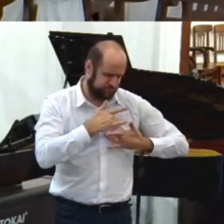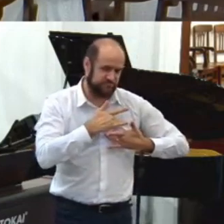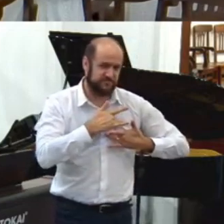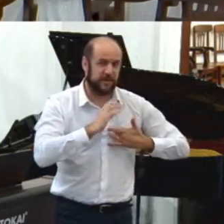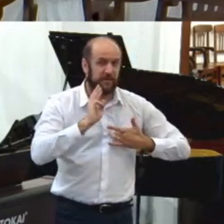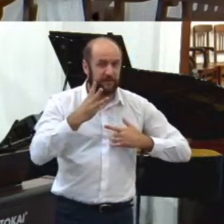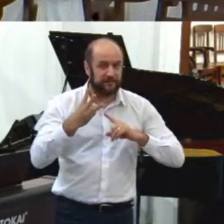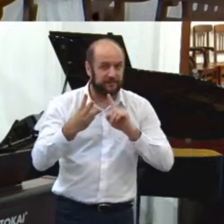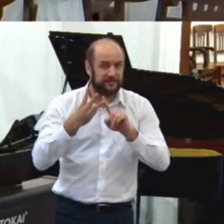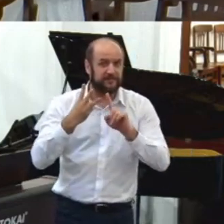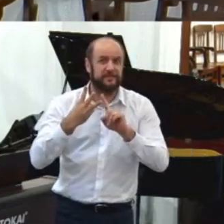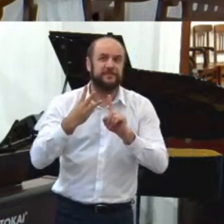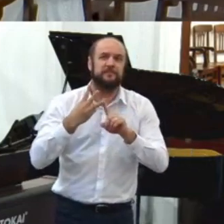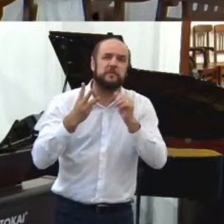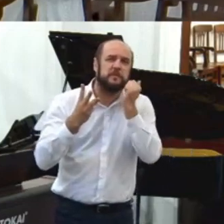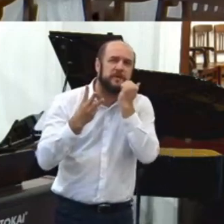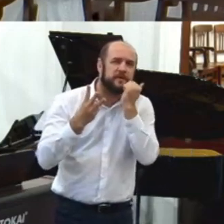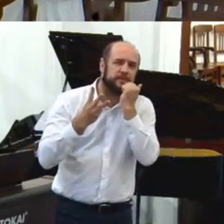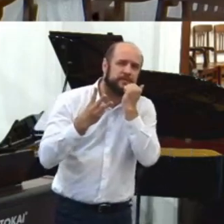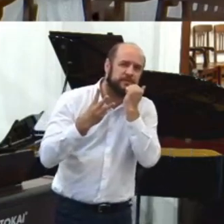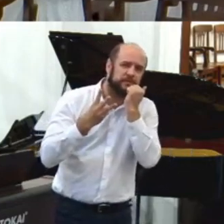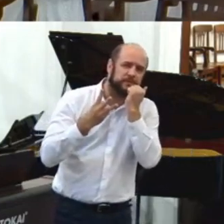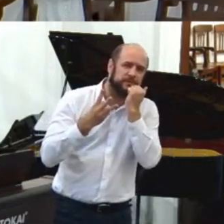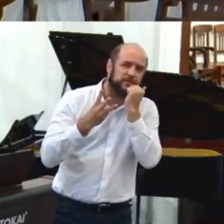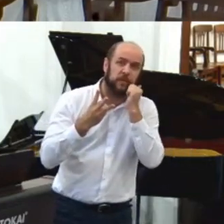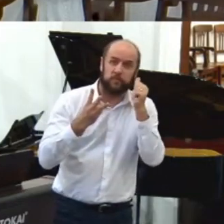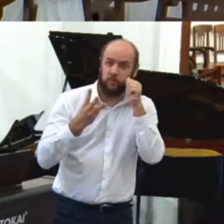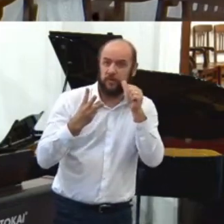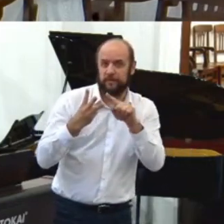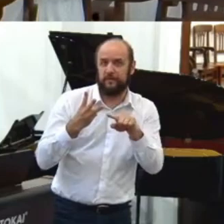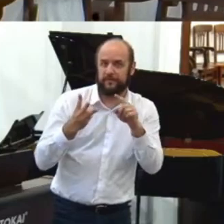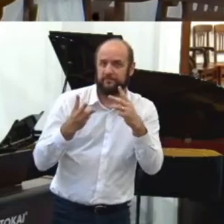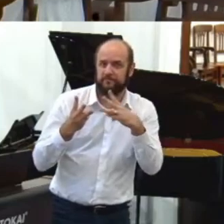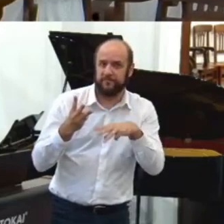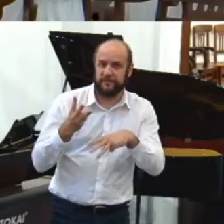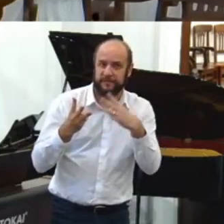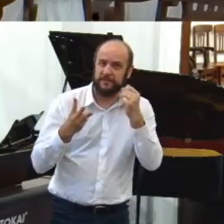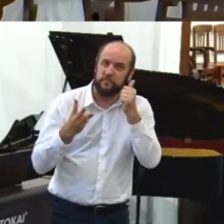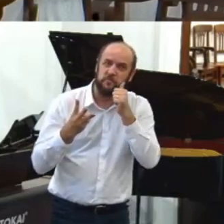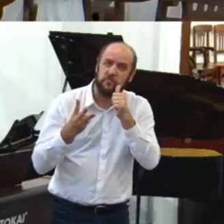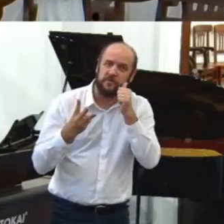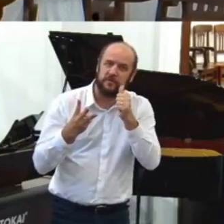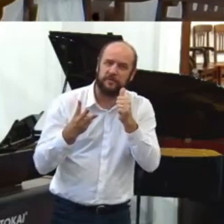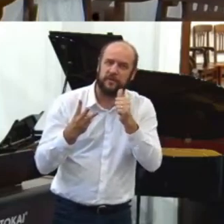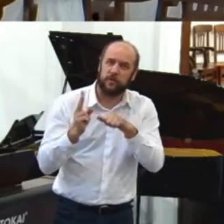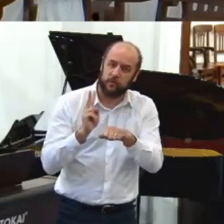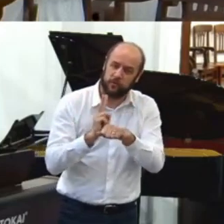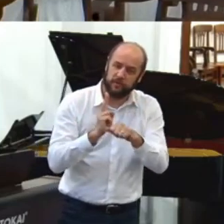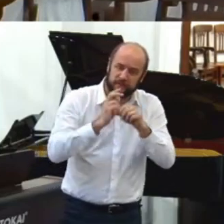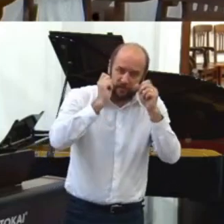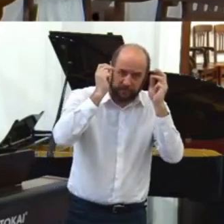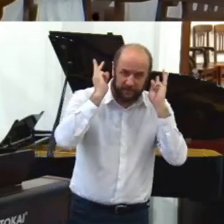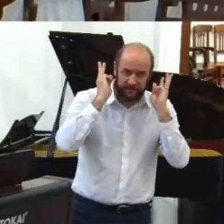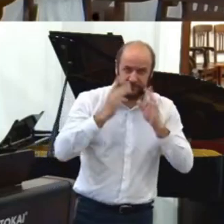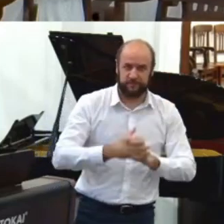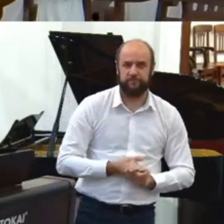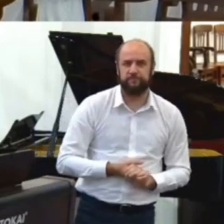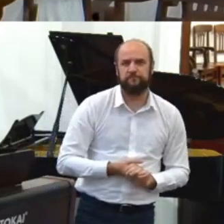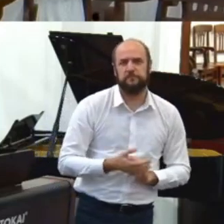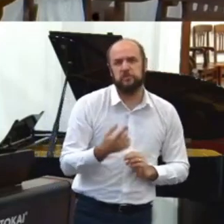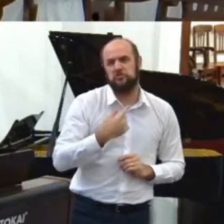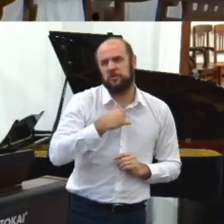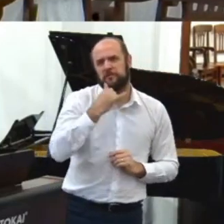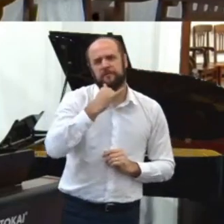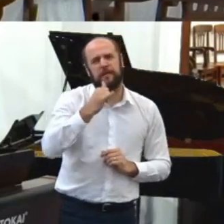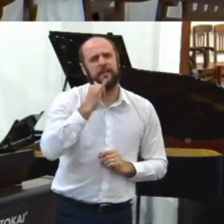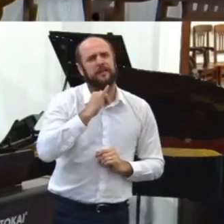mãe de Moisés. Ou pelo menos a terceira mulher que vai cuidar da vida deste homem. Eu poderia